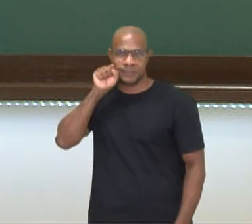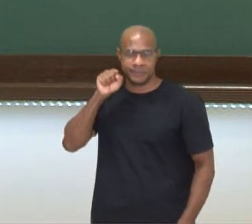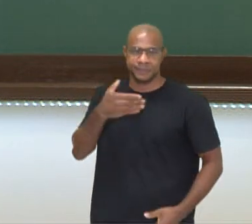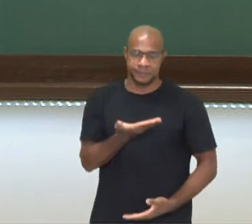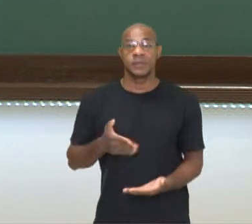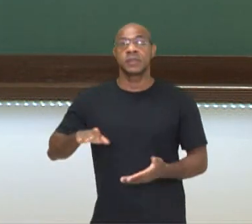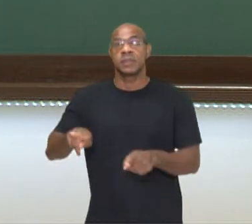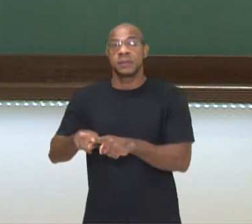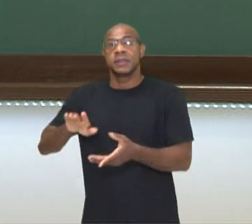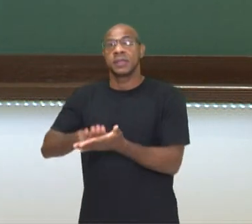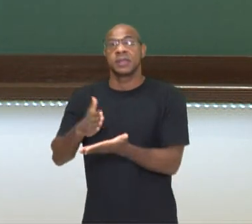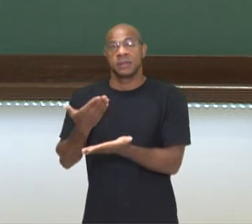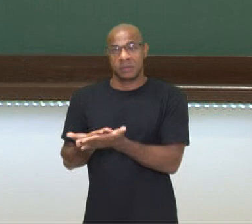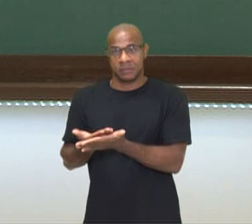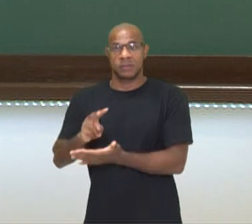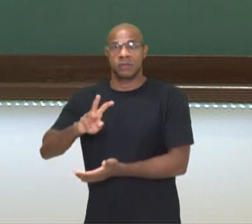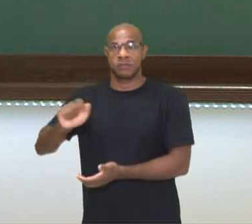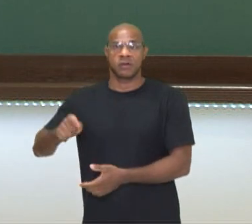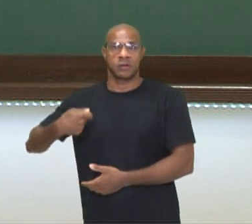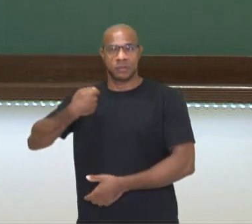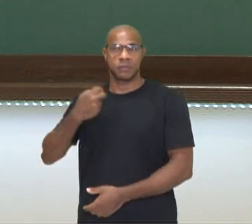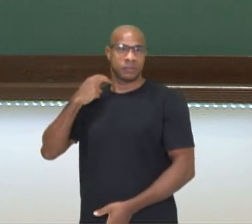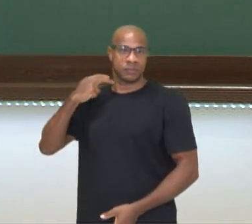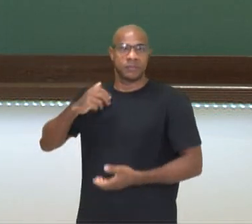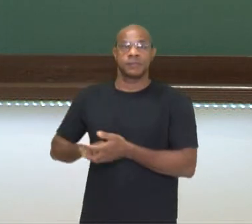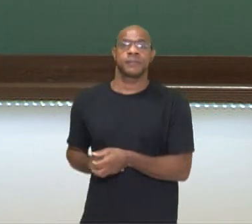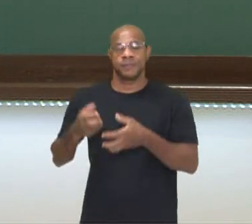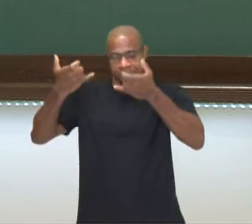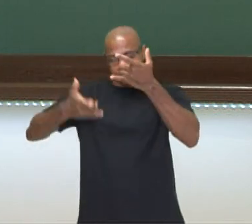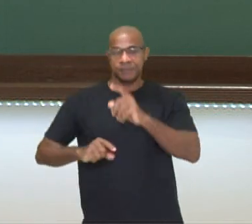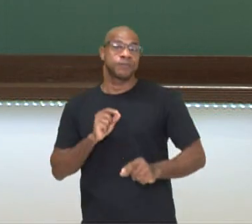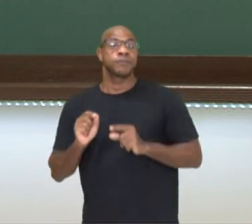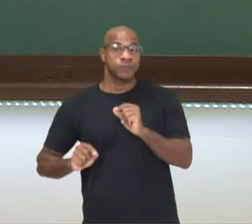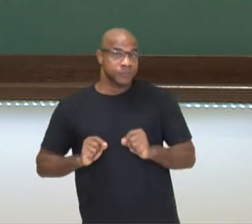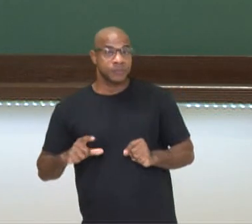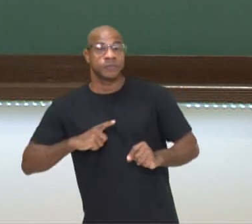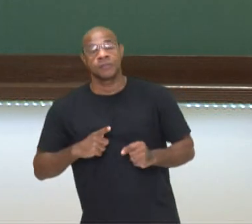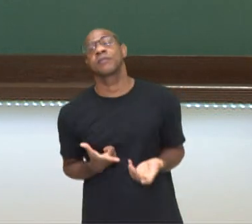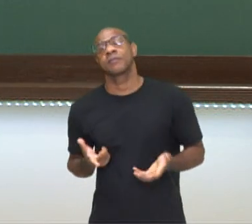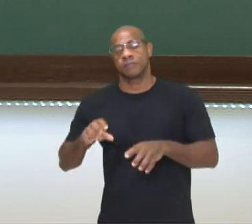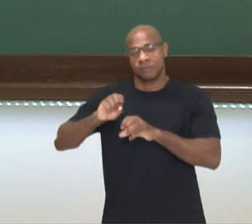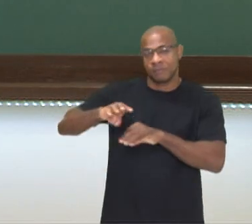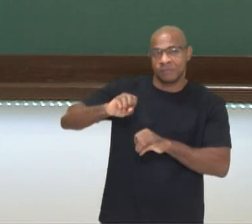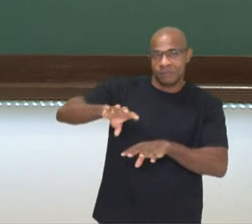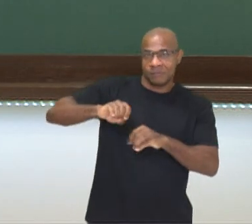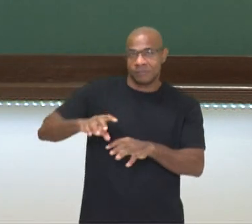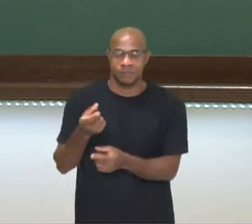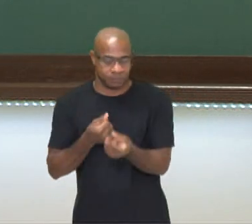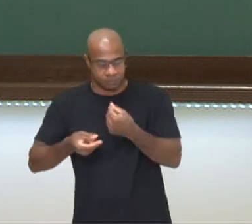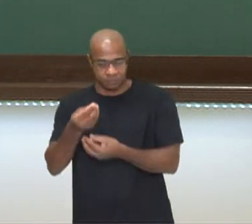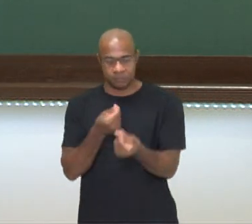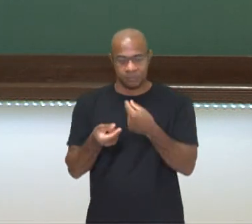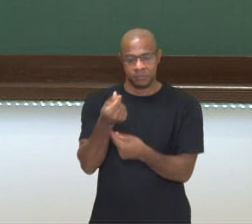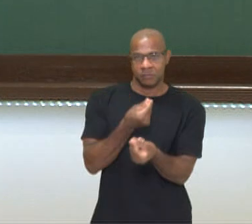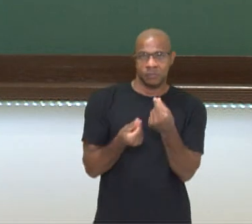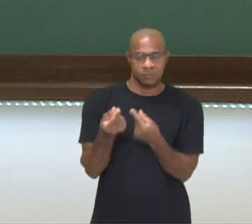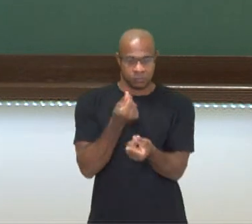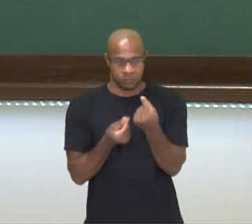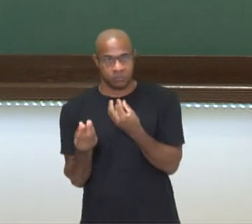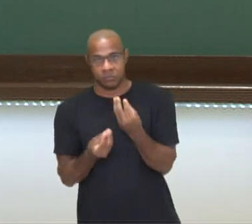intérprete de hoje, e nós vamos hoje falar sobre educação financeira, como planejar o seu